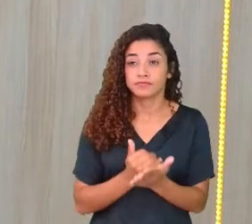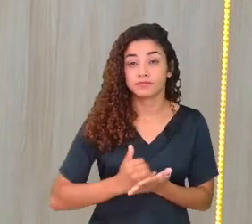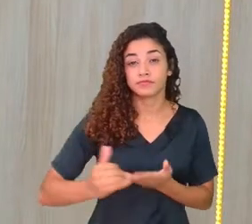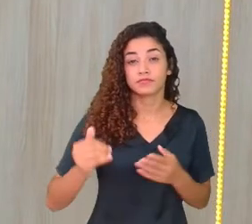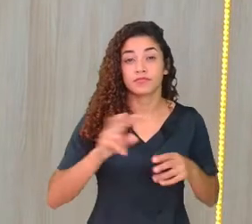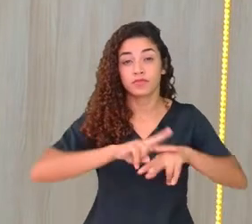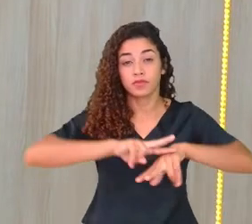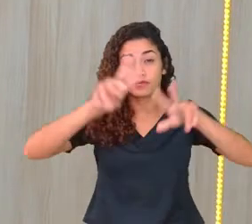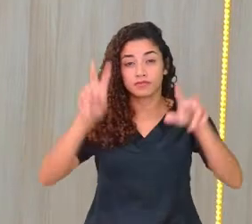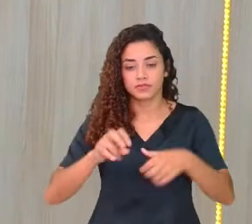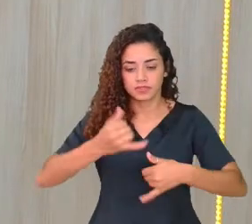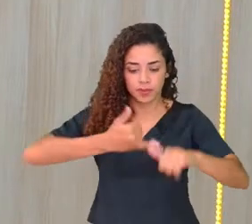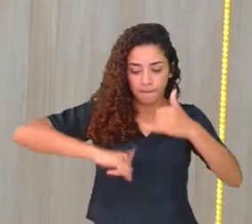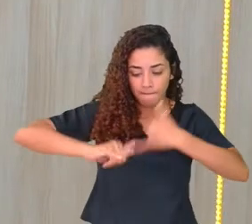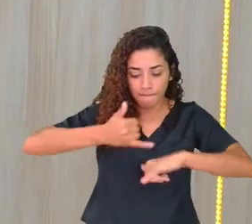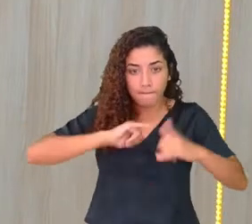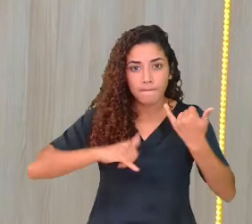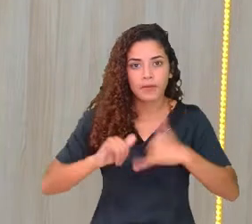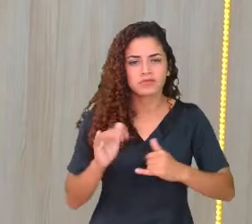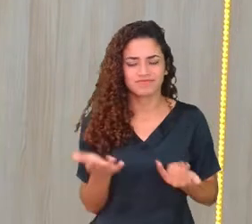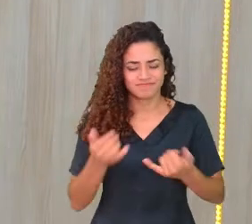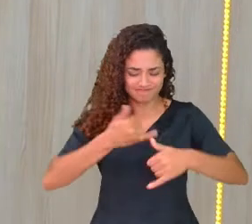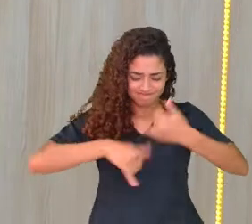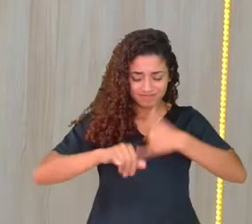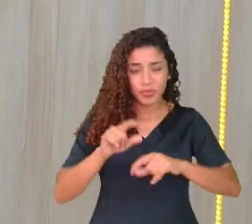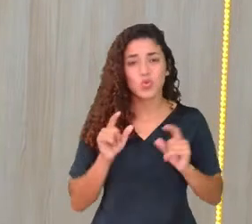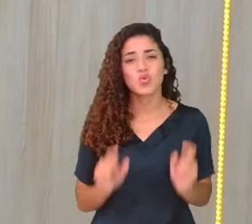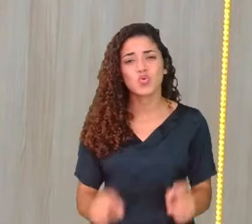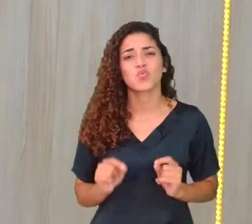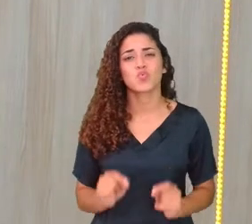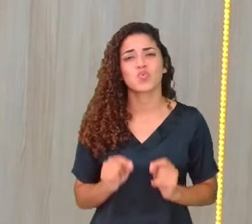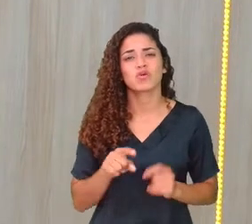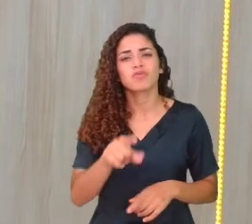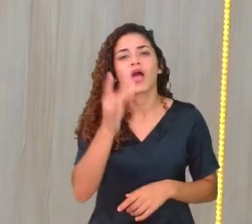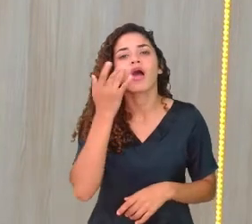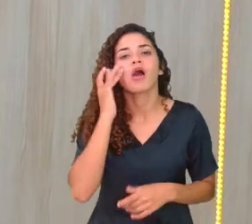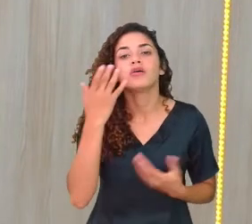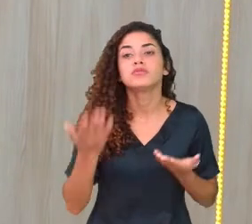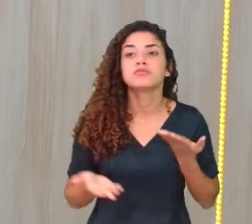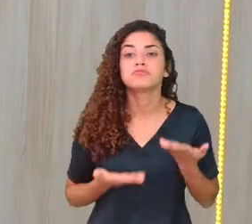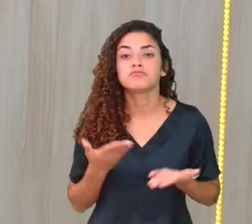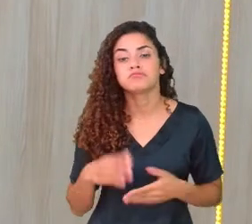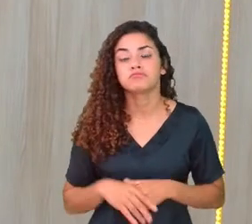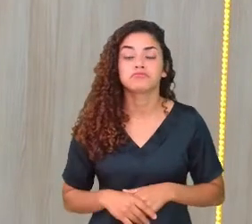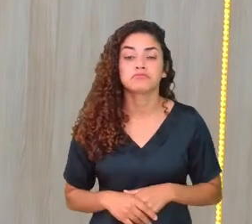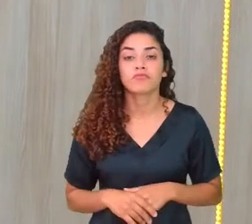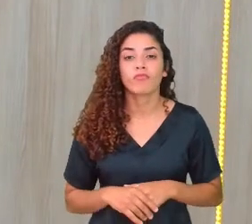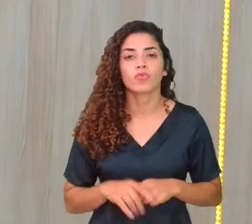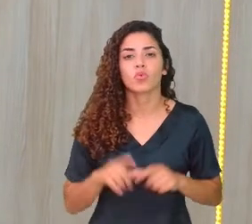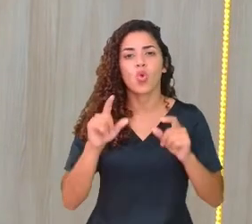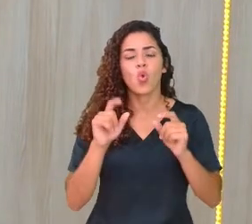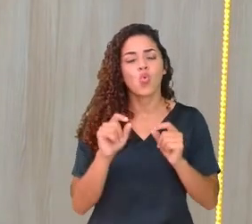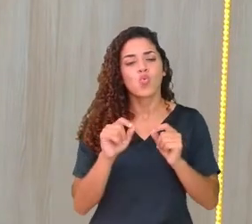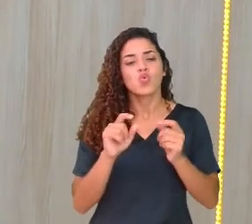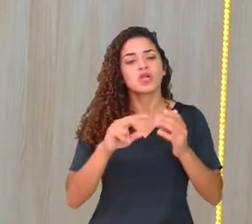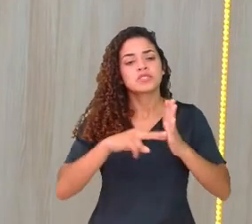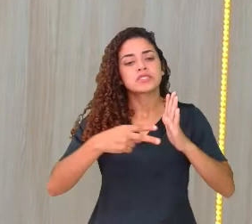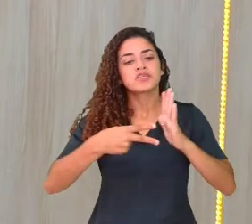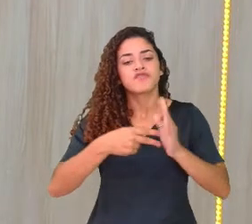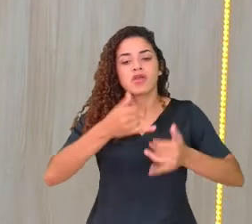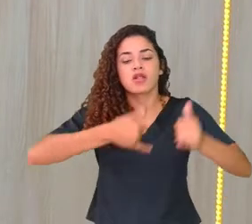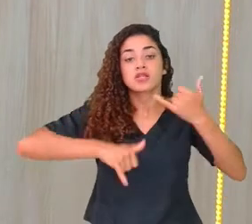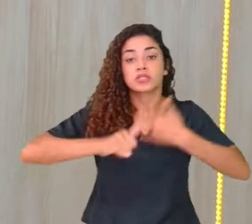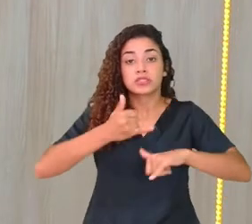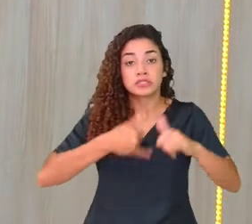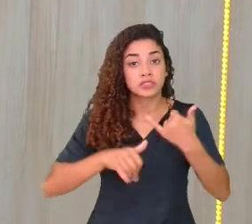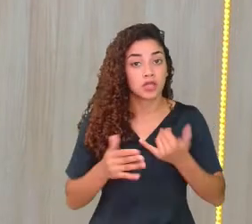eletricidade. Mas o que é eletricidade? O que é que vocês acham? como a gente pode definir a eletricidade, né?